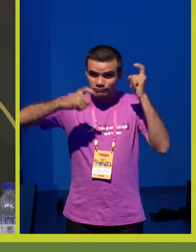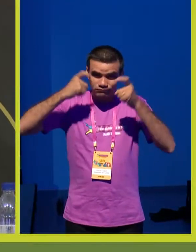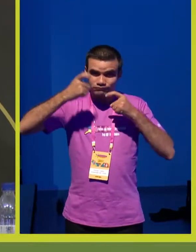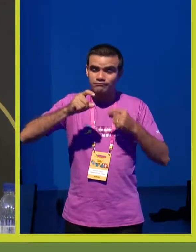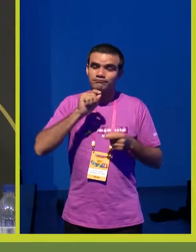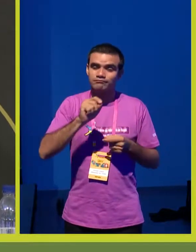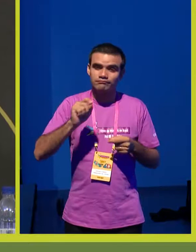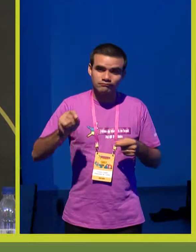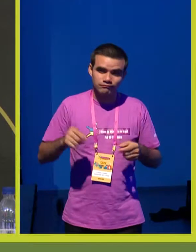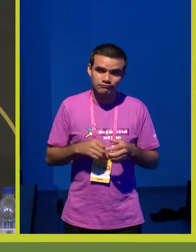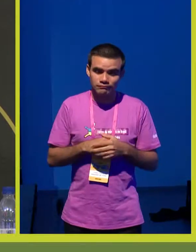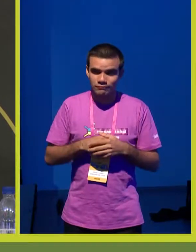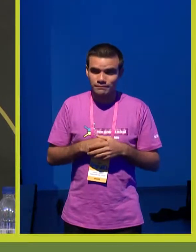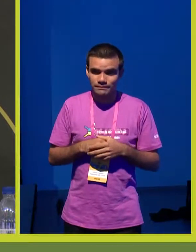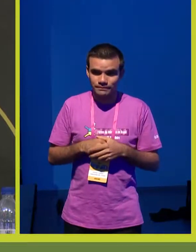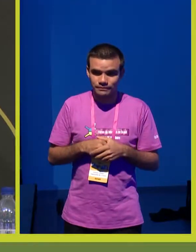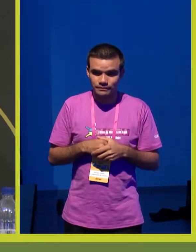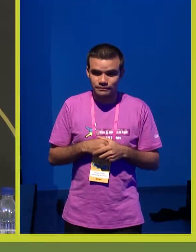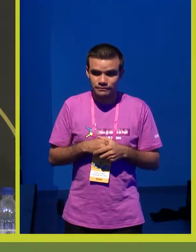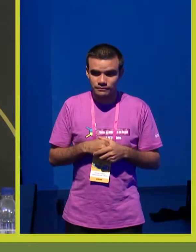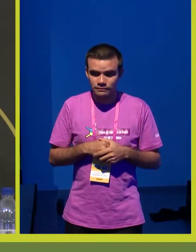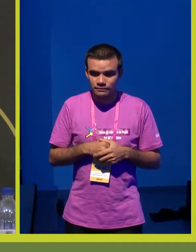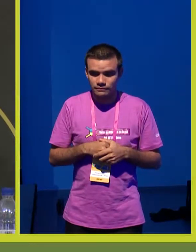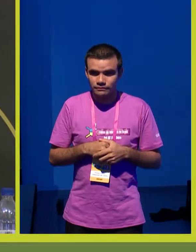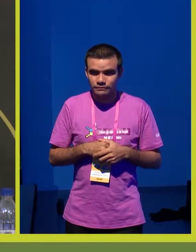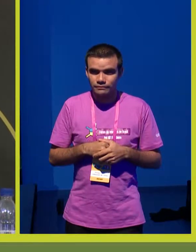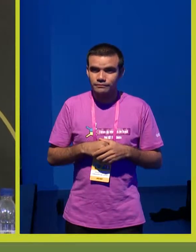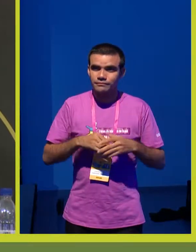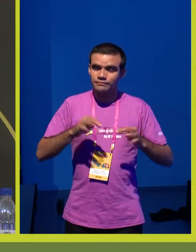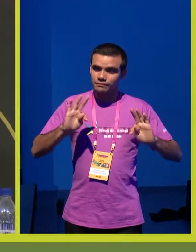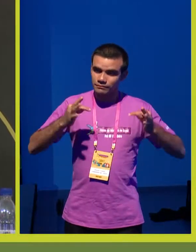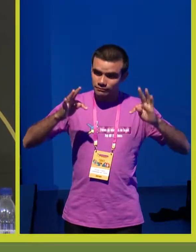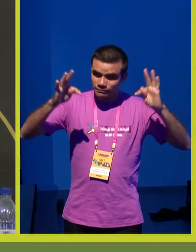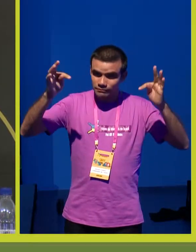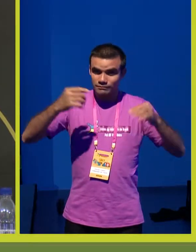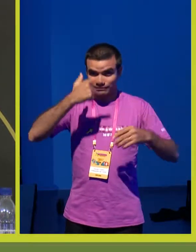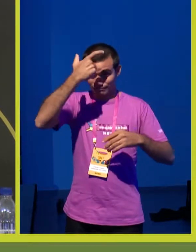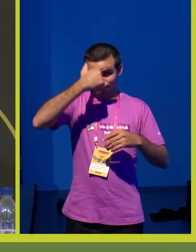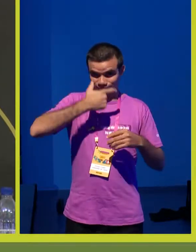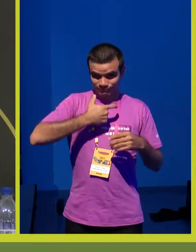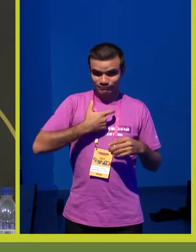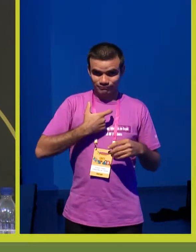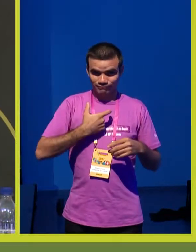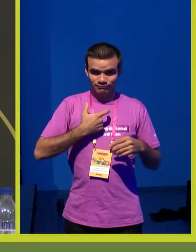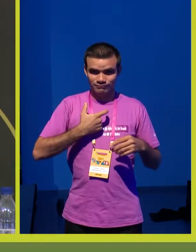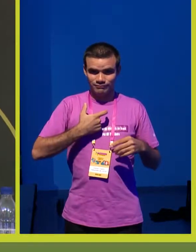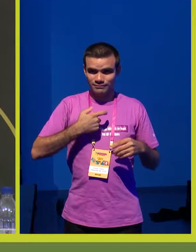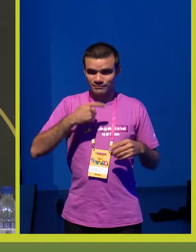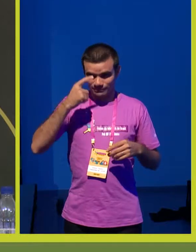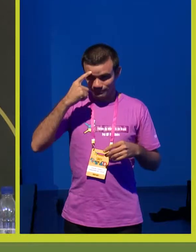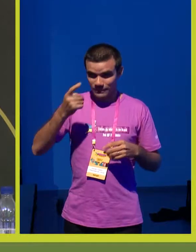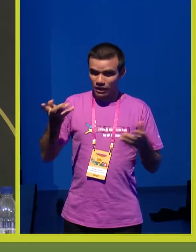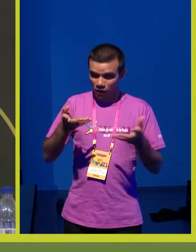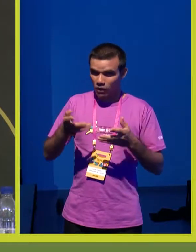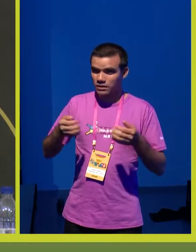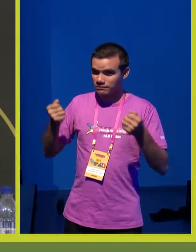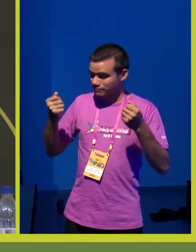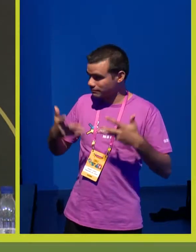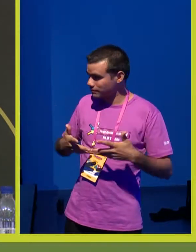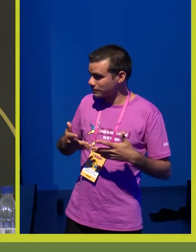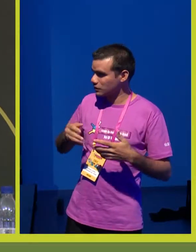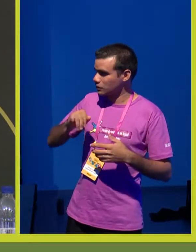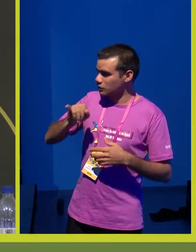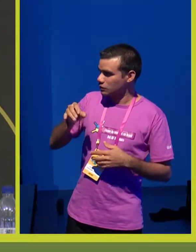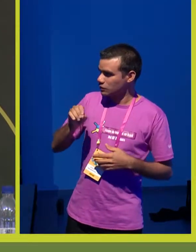desse tipo de importância são as tecnologias de reconhecimento facial então eu passo agora a bola para o José Guerreiro